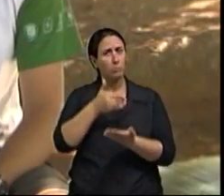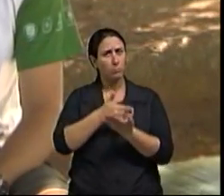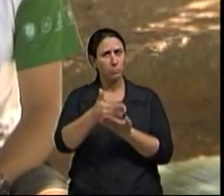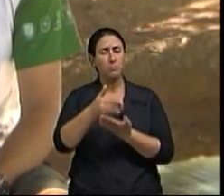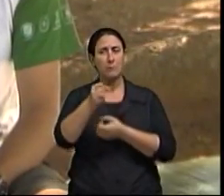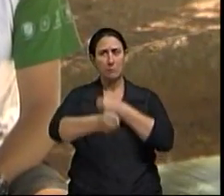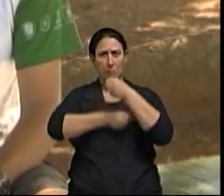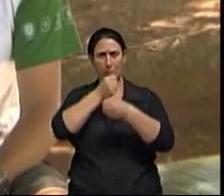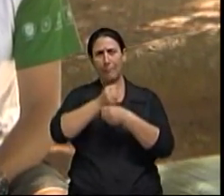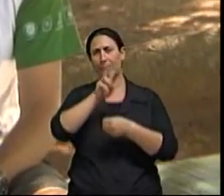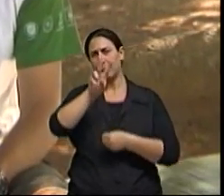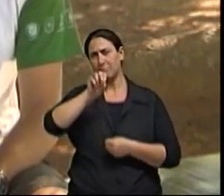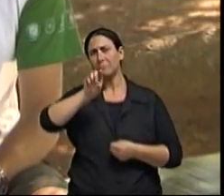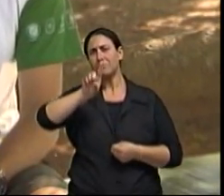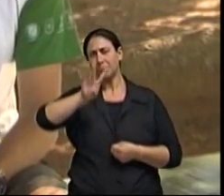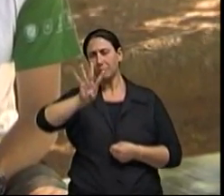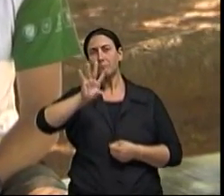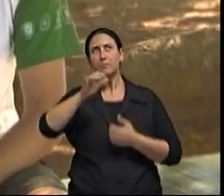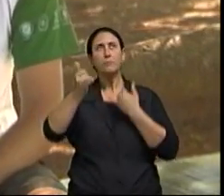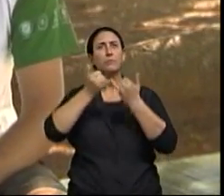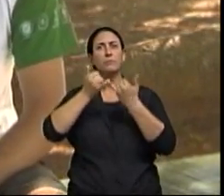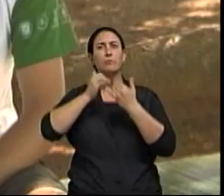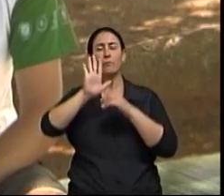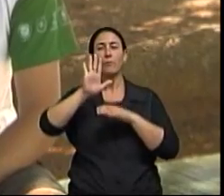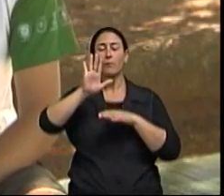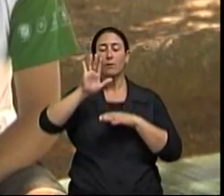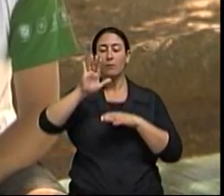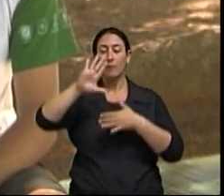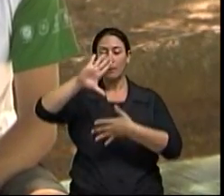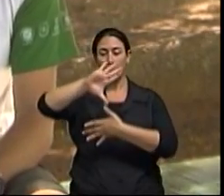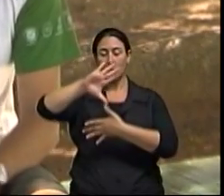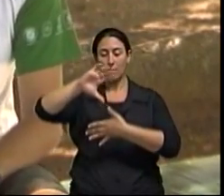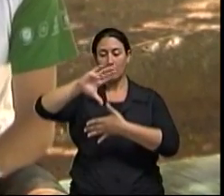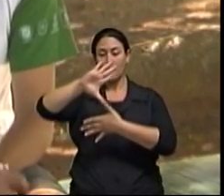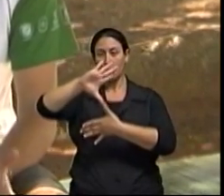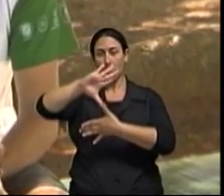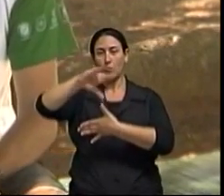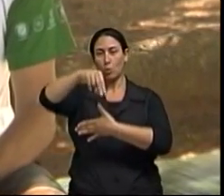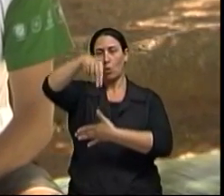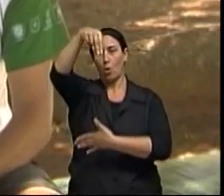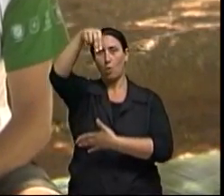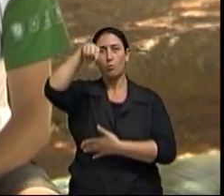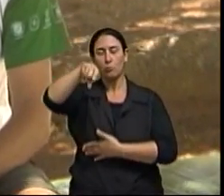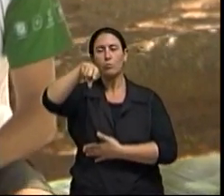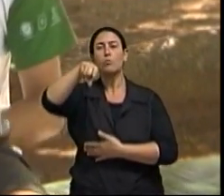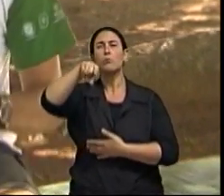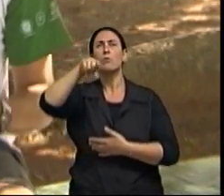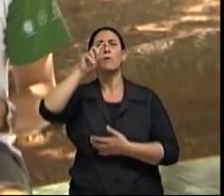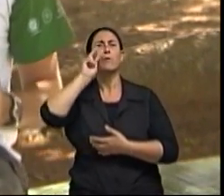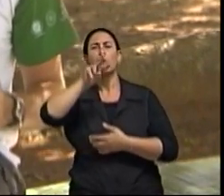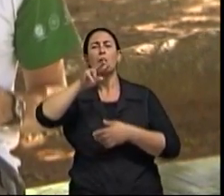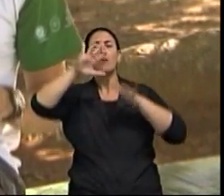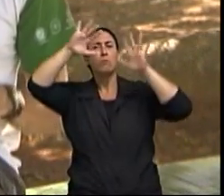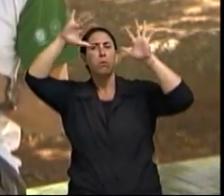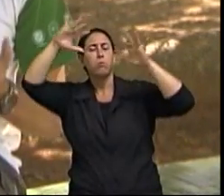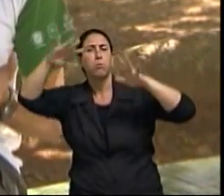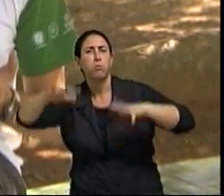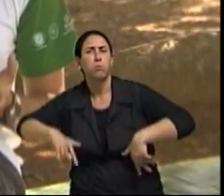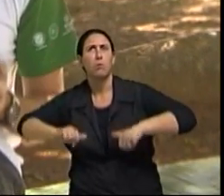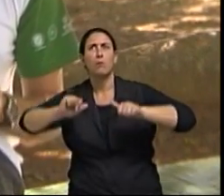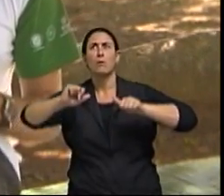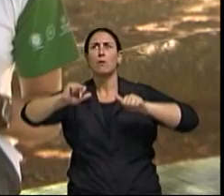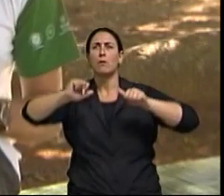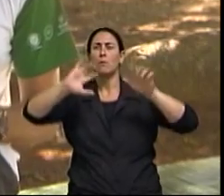2014 vários fenômenos no norte da América, na América do Norte, por exemplo, neves e tempestades de neves